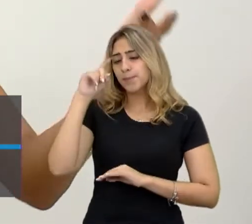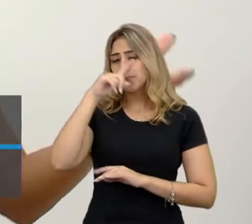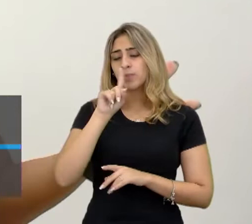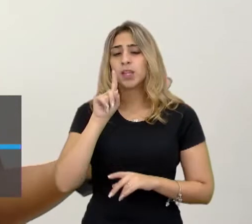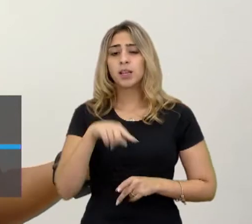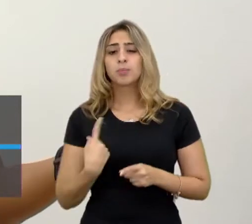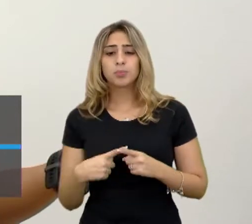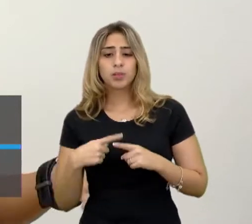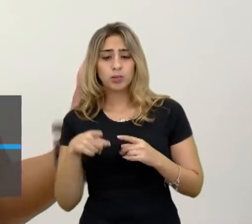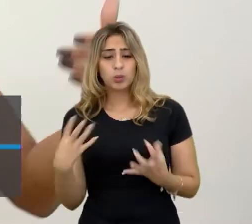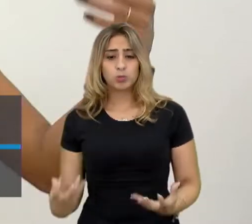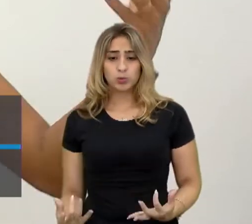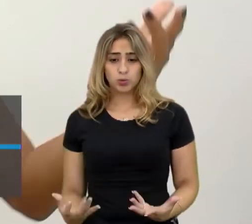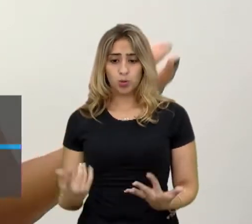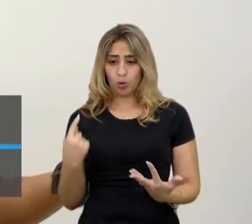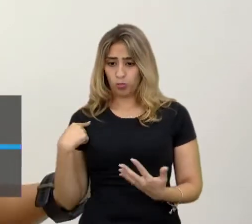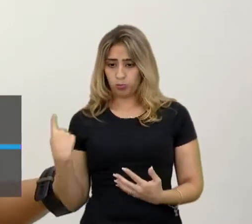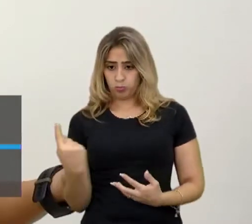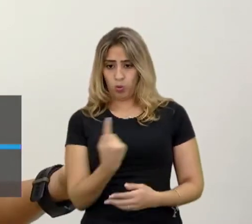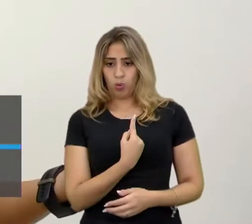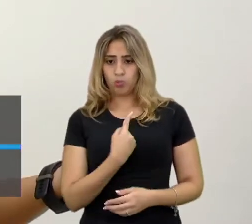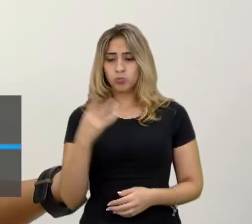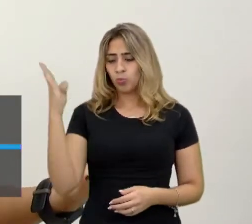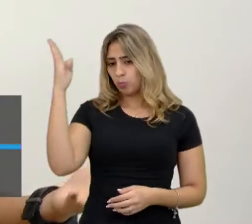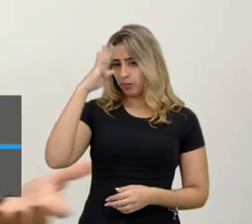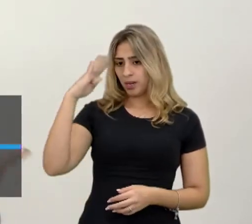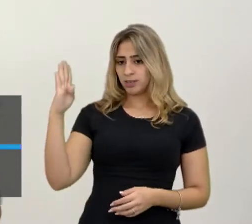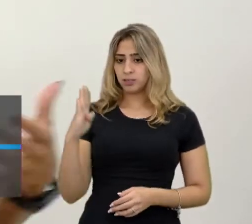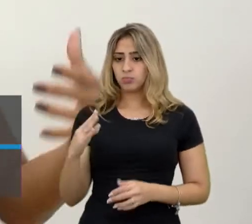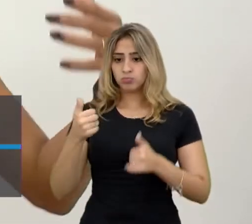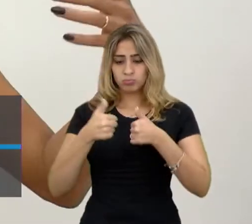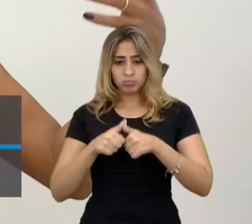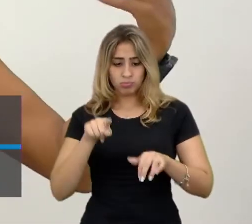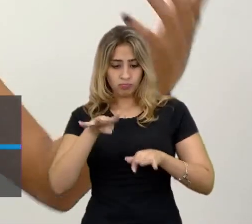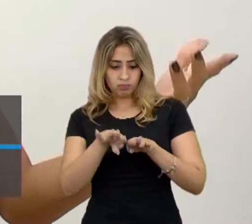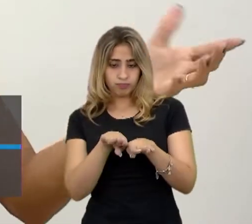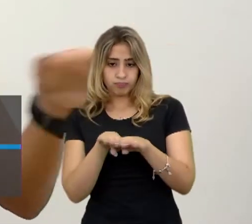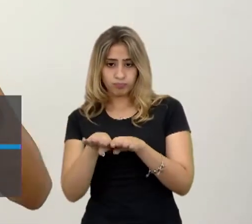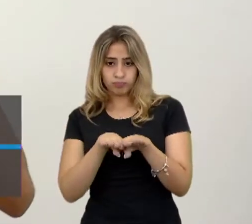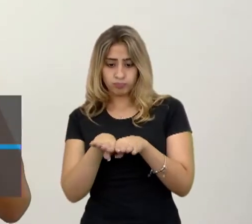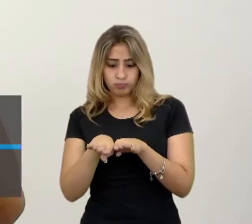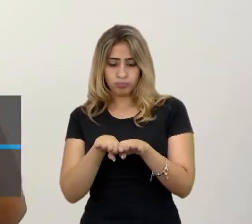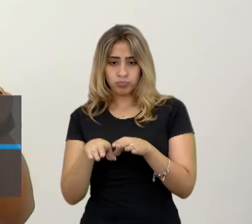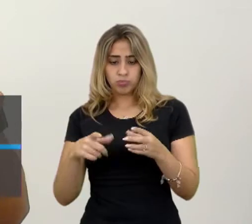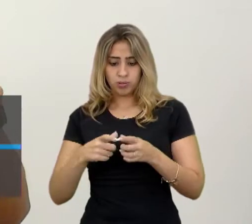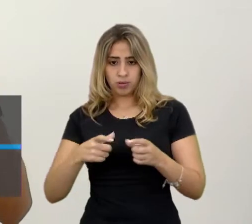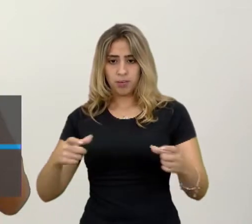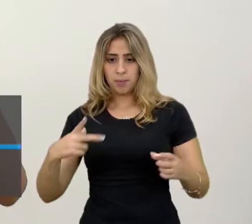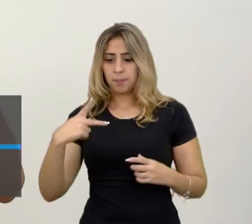é porque o solo o Brasil, ele está numa placa grande, não tem